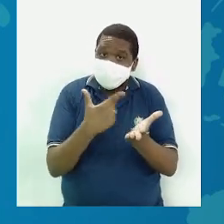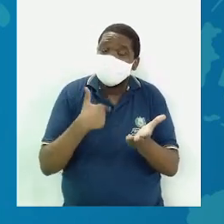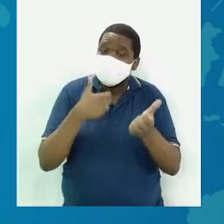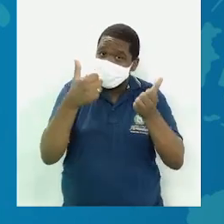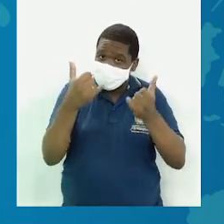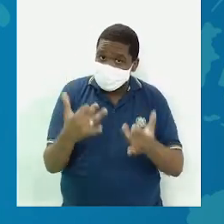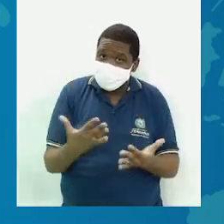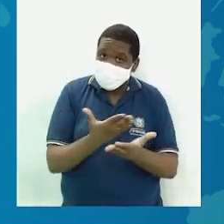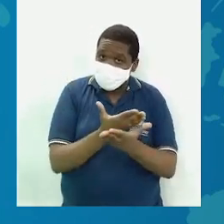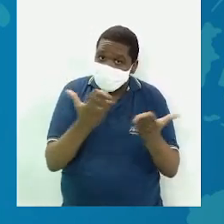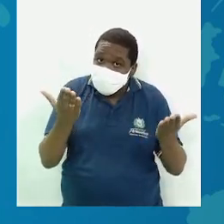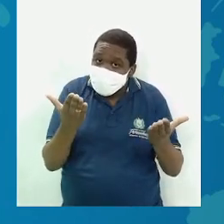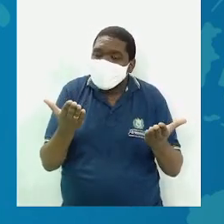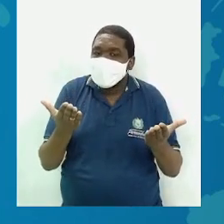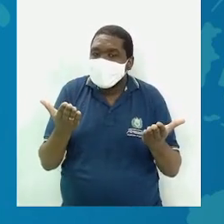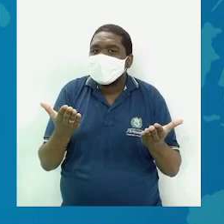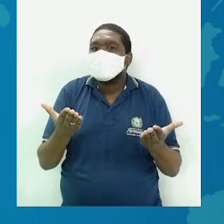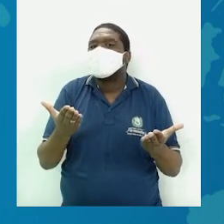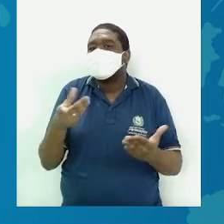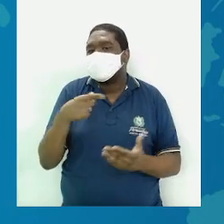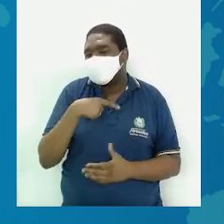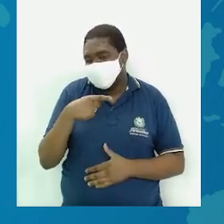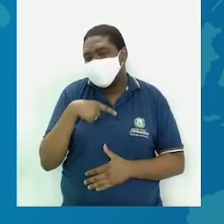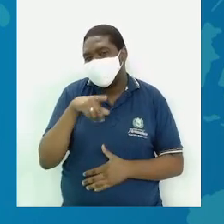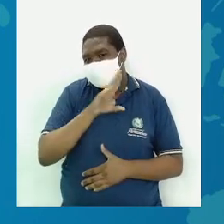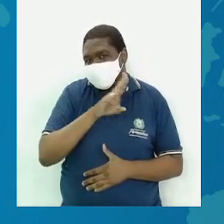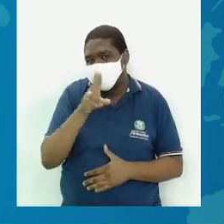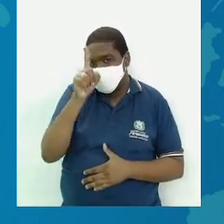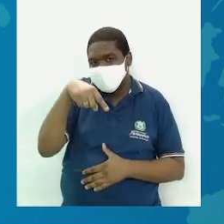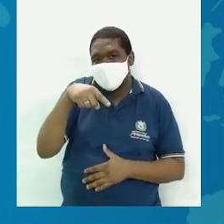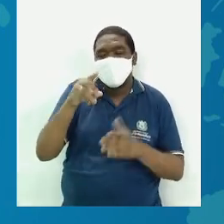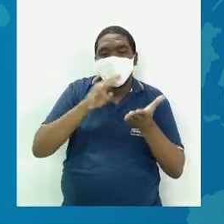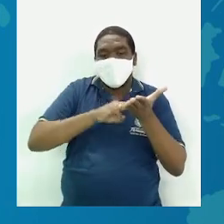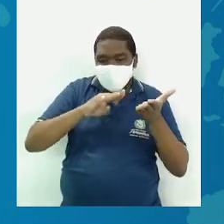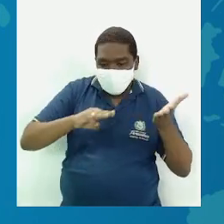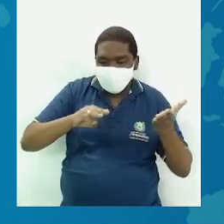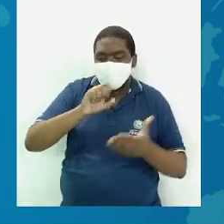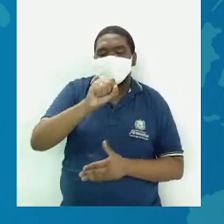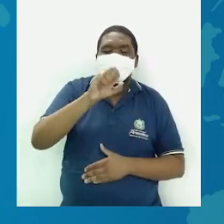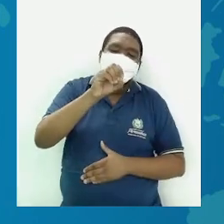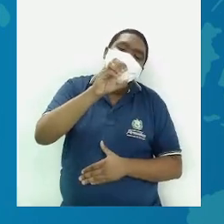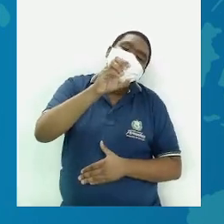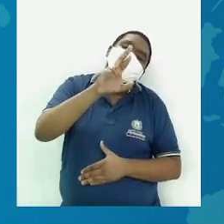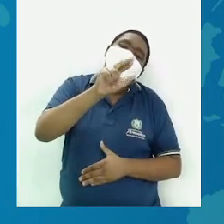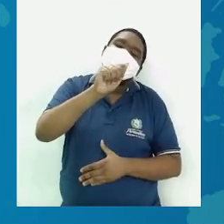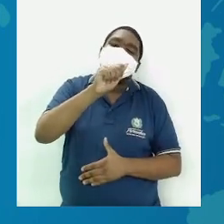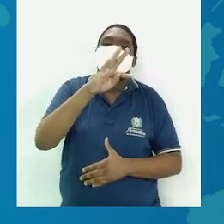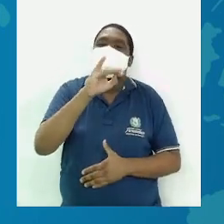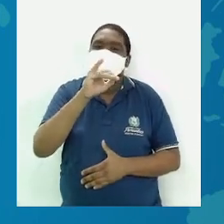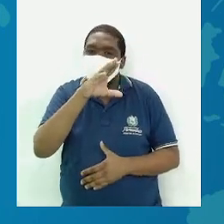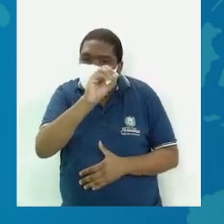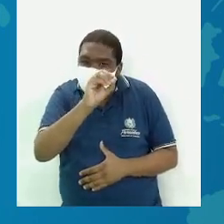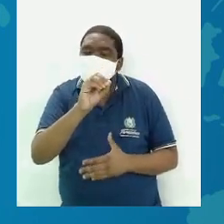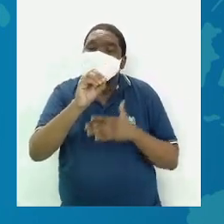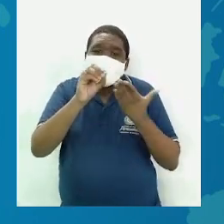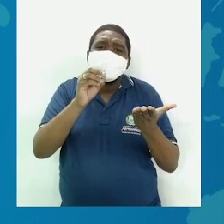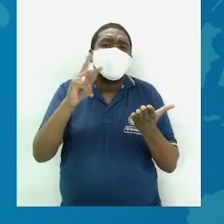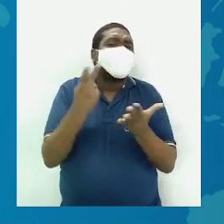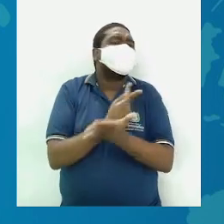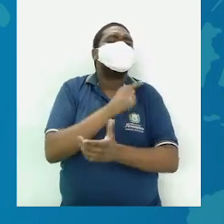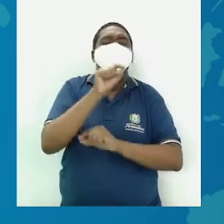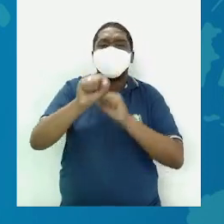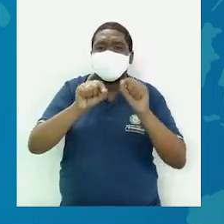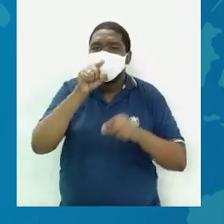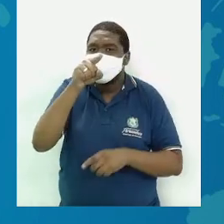vocês, aqui, ele chama isso de método socrático. Olha o que acontecia. Imaginem que